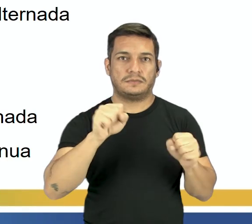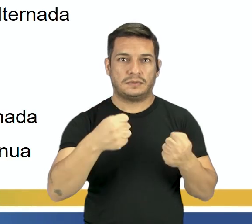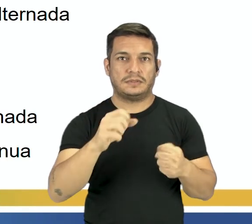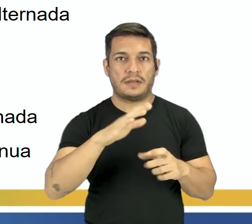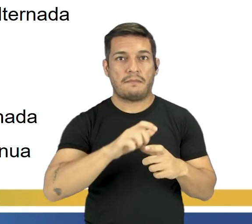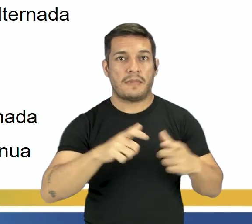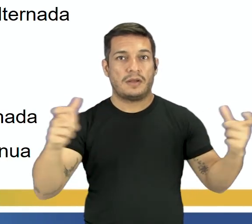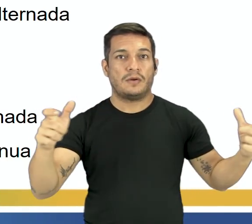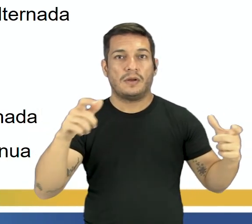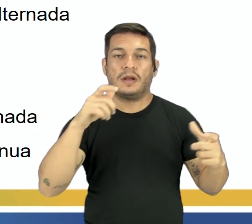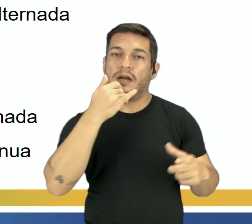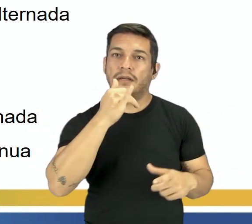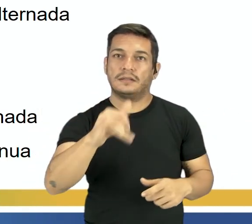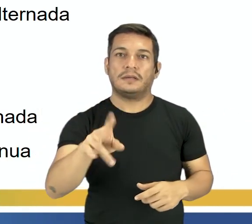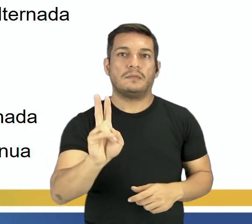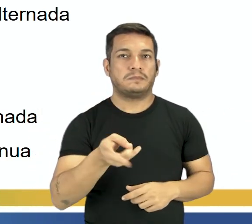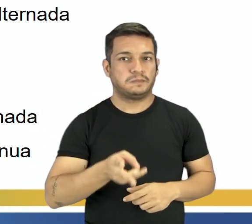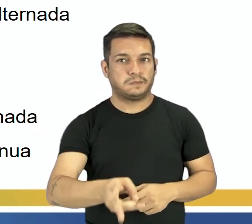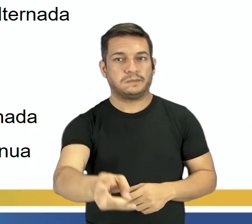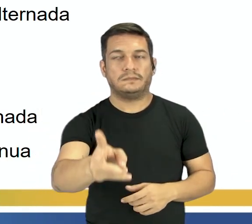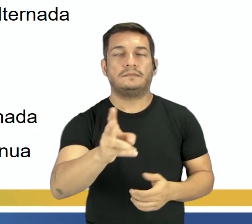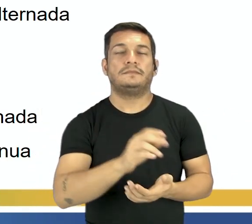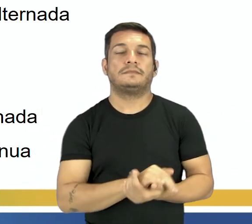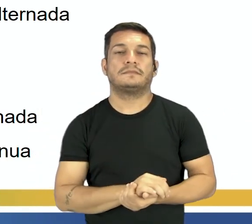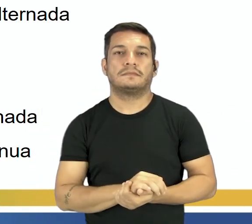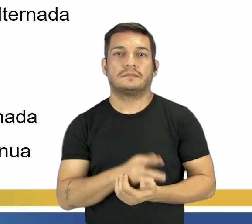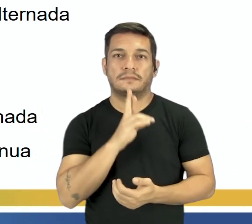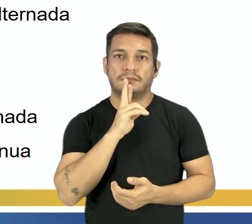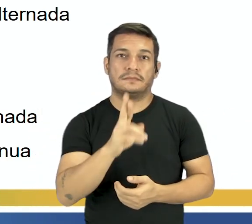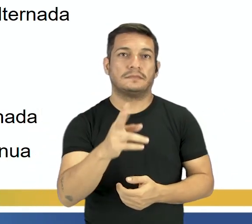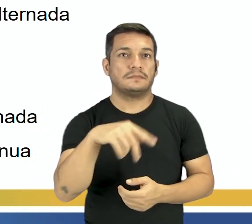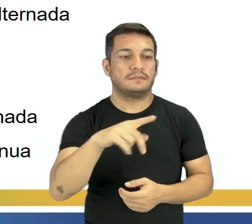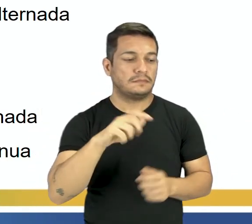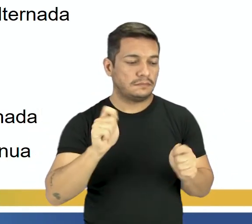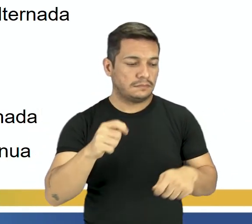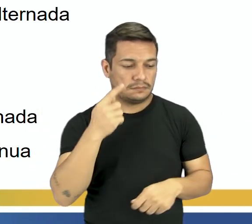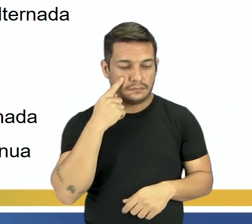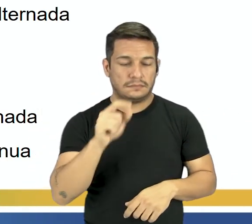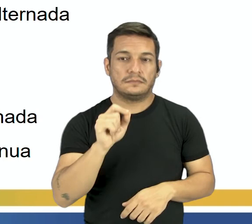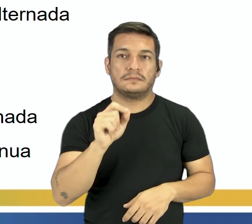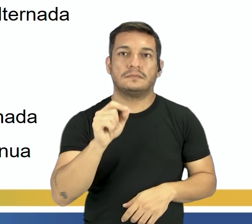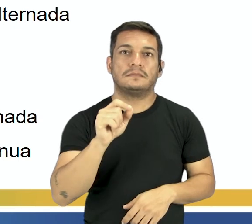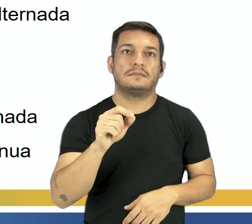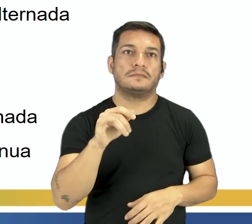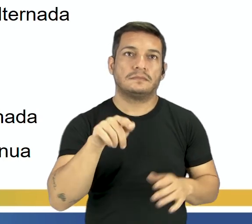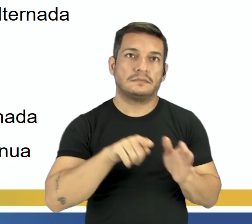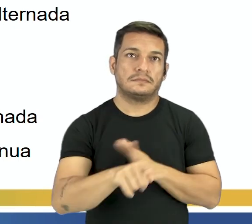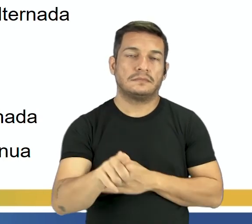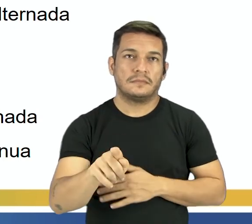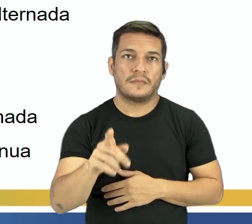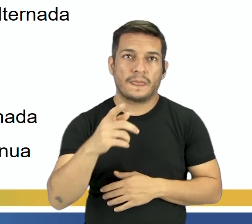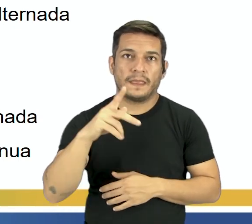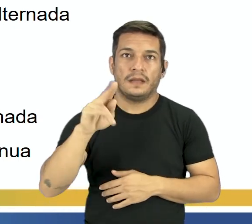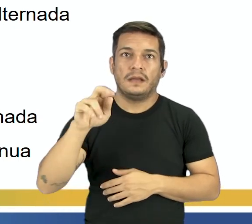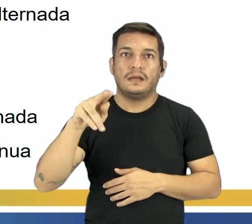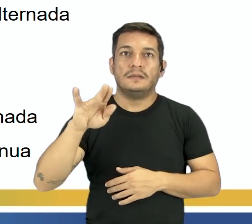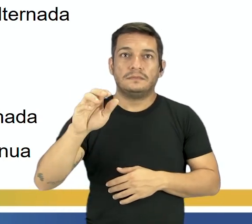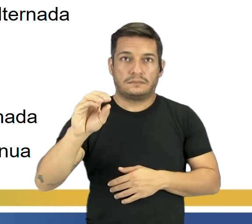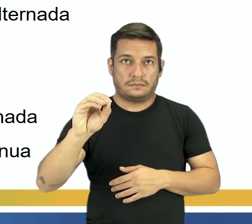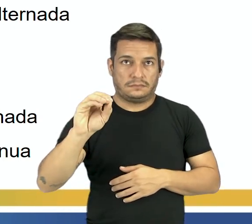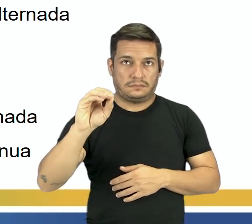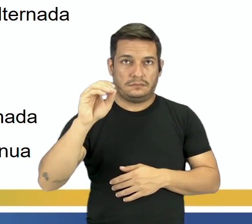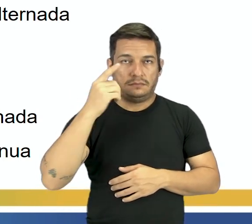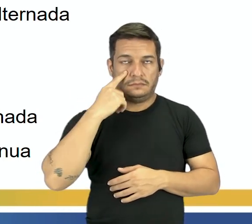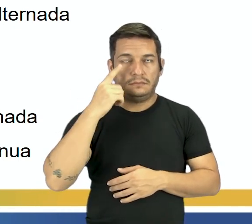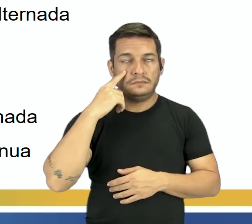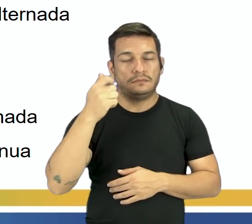a maior e a corrente elétrica é contínua? A resposta você pode verificar no enunciado. Ele vai dizer, ó, o primário, ou